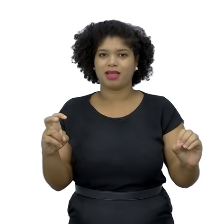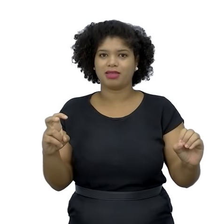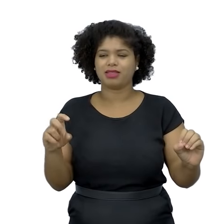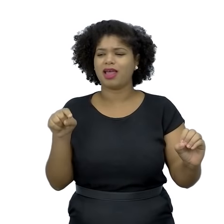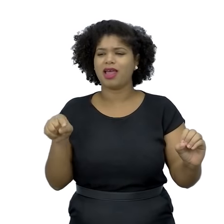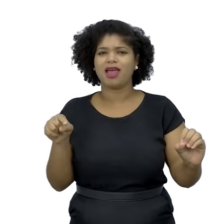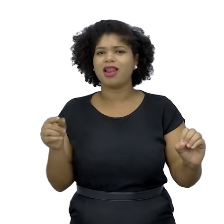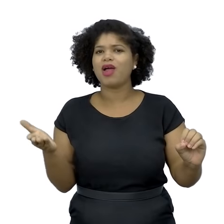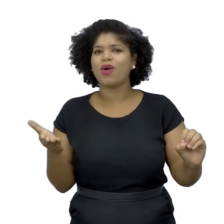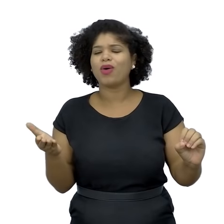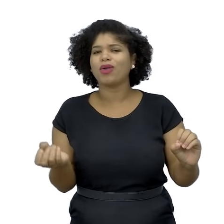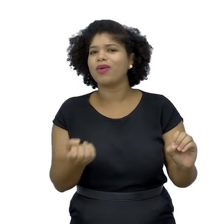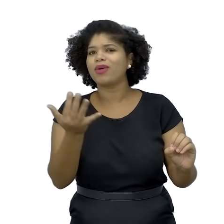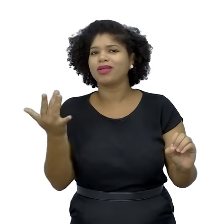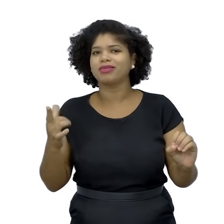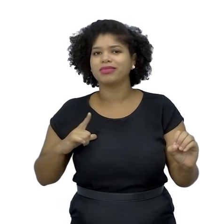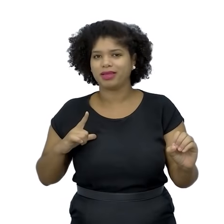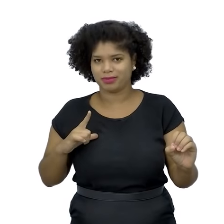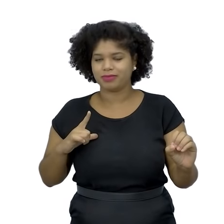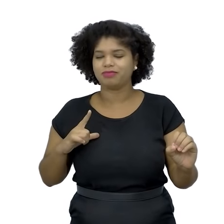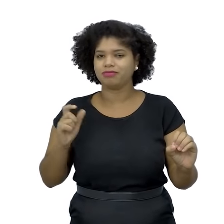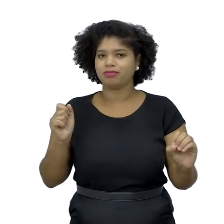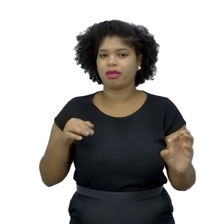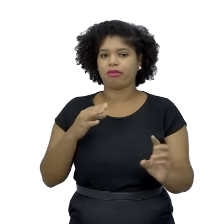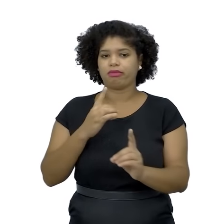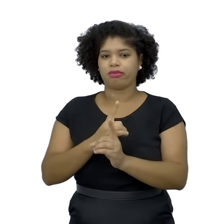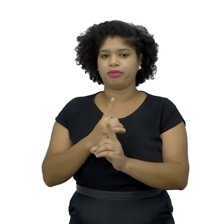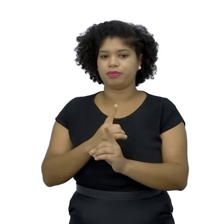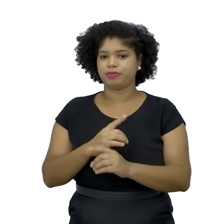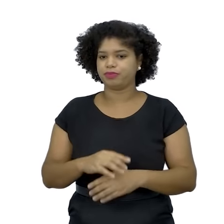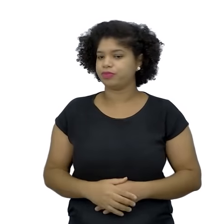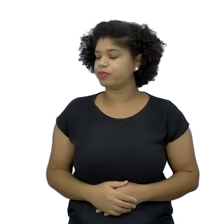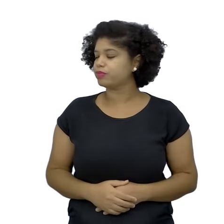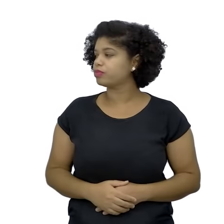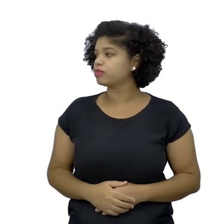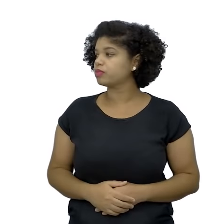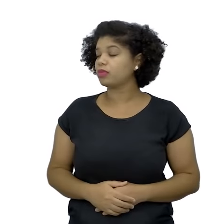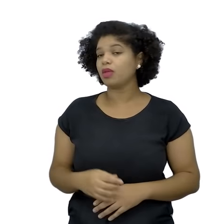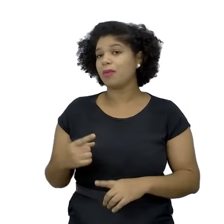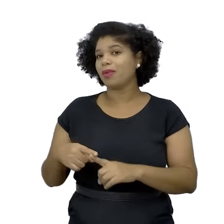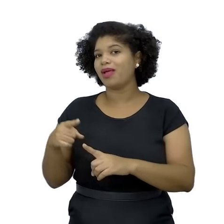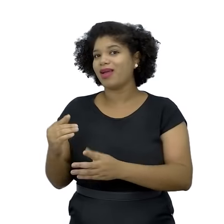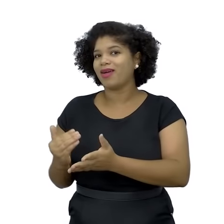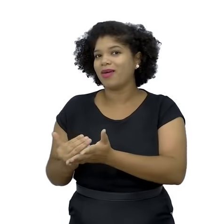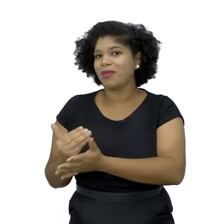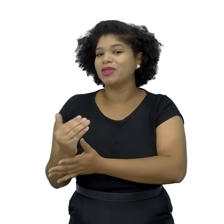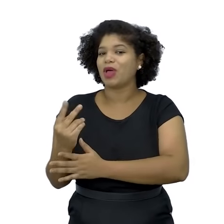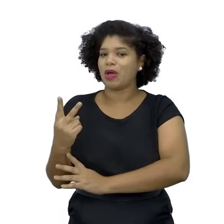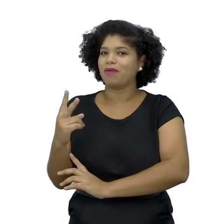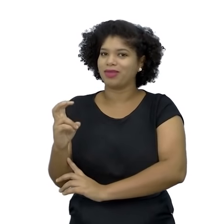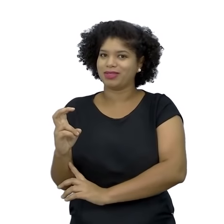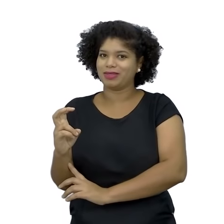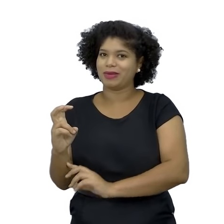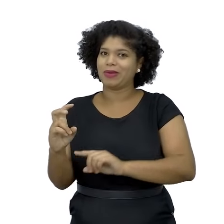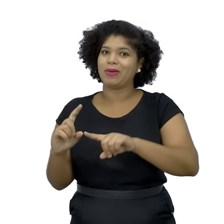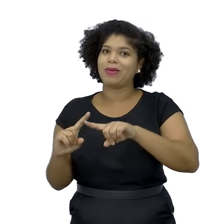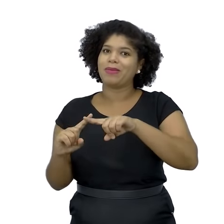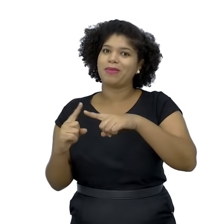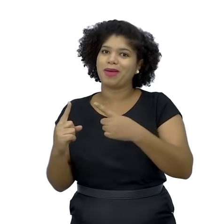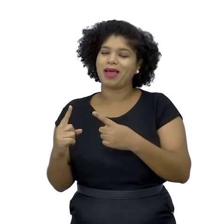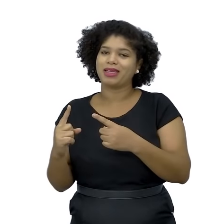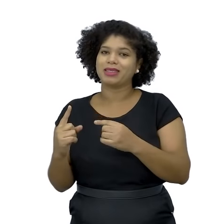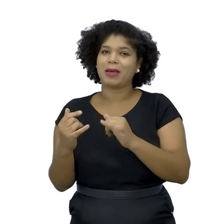da quantidade inicial de figurinhas de Paulo. Então, ele tinha uma quantidade, deu